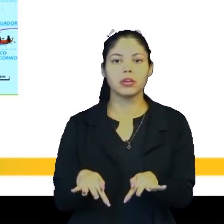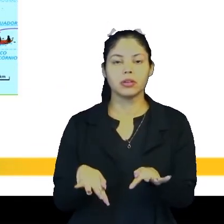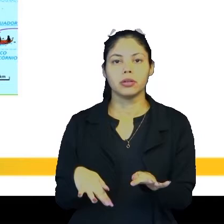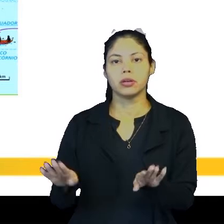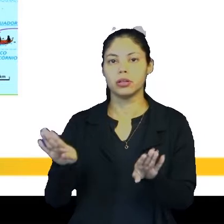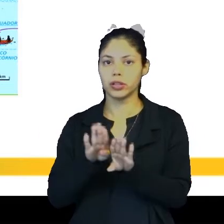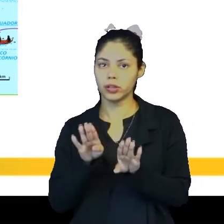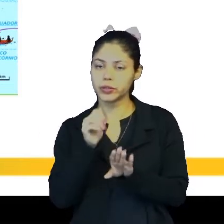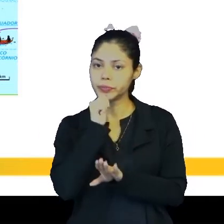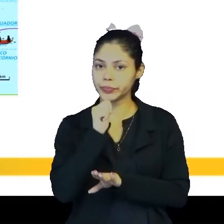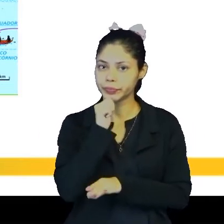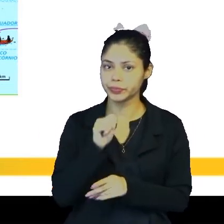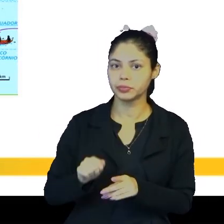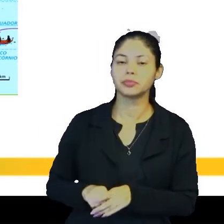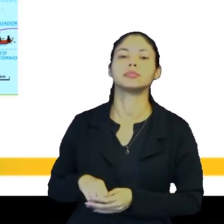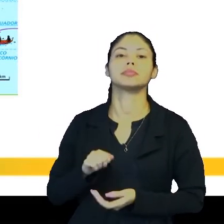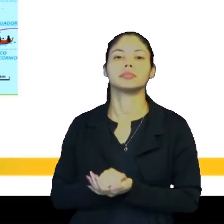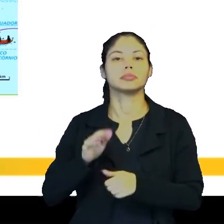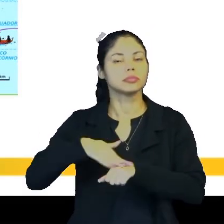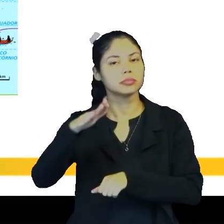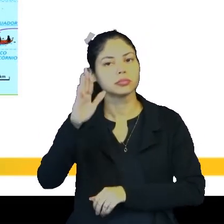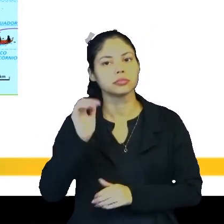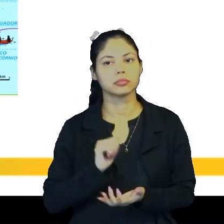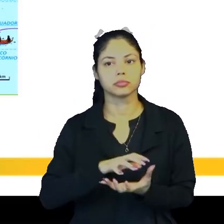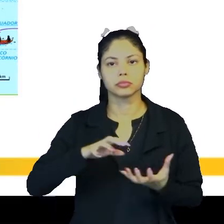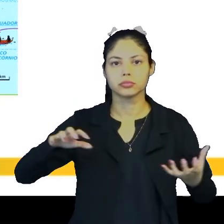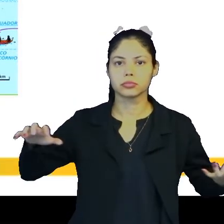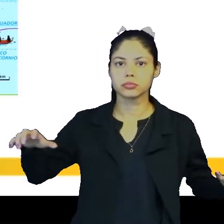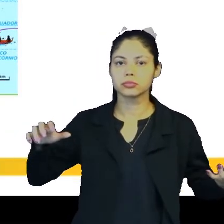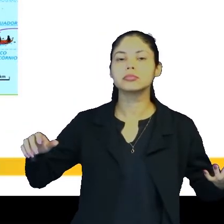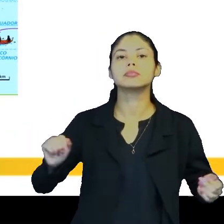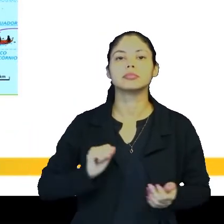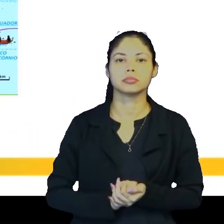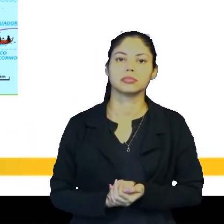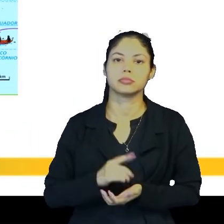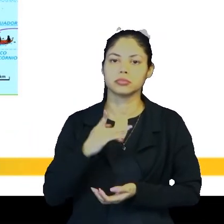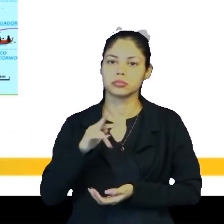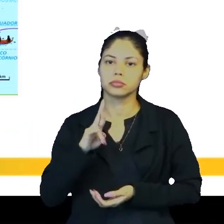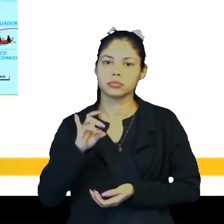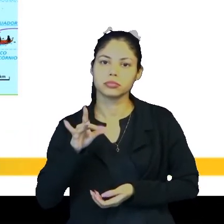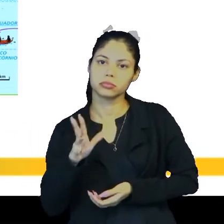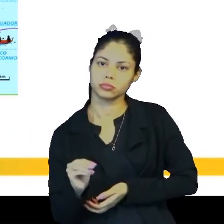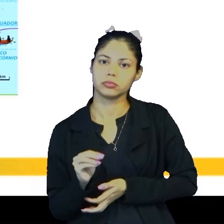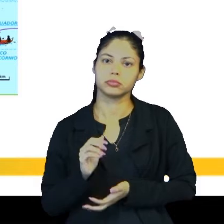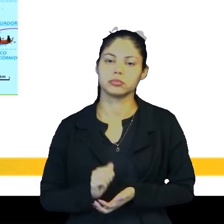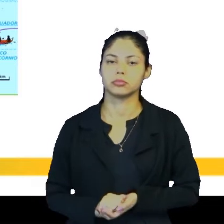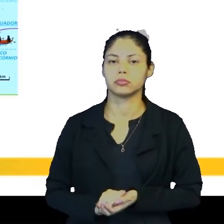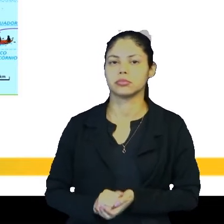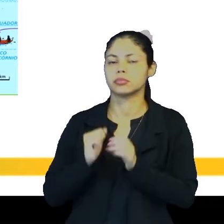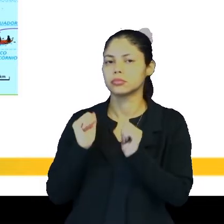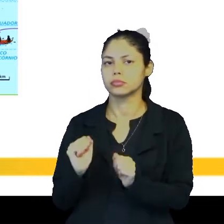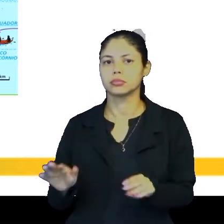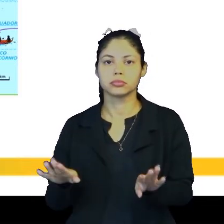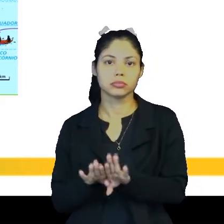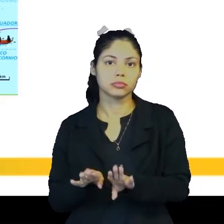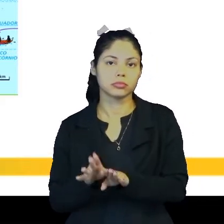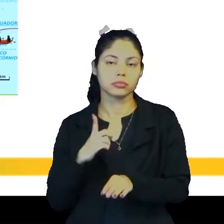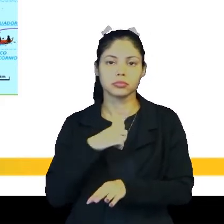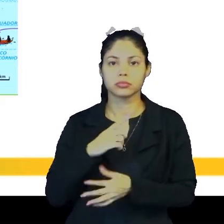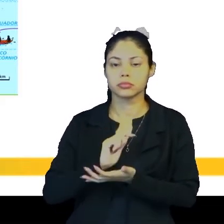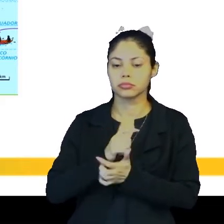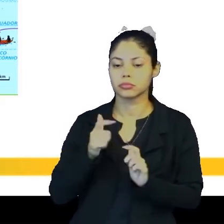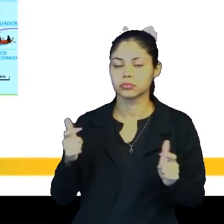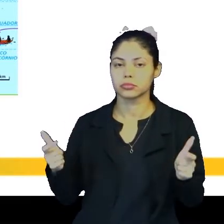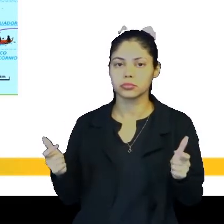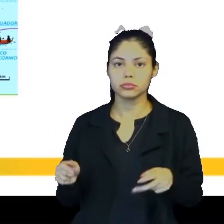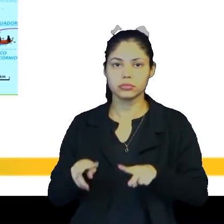que, além dos grupos que teriam chegado ao continente por via do Estreito de Bering, pode também ter havido outras ondas